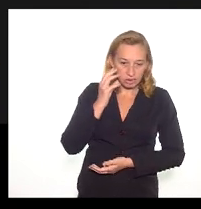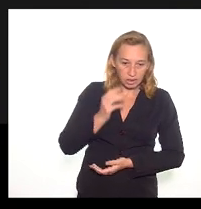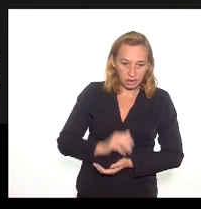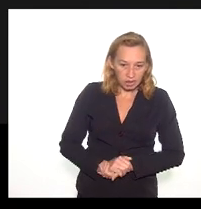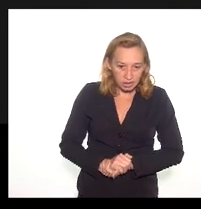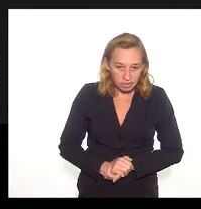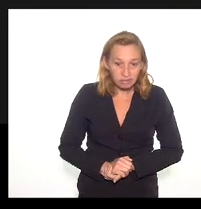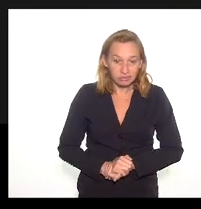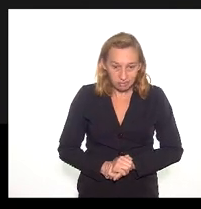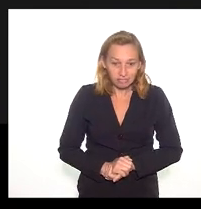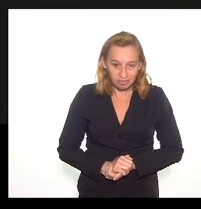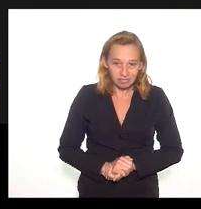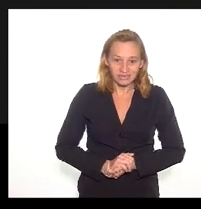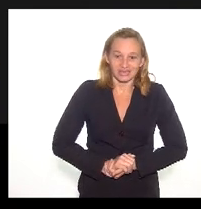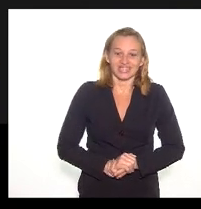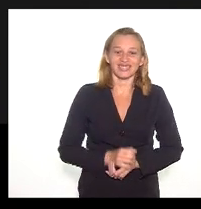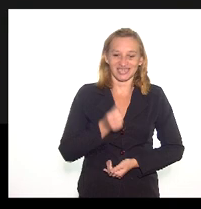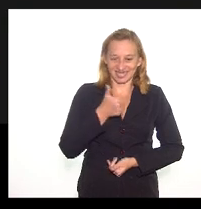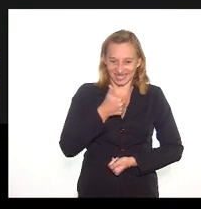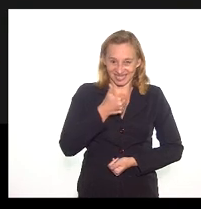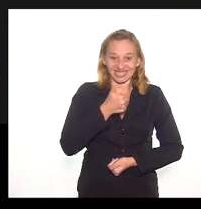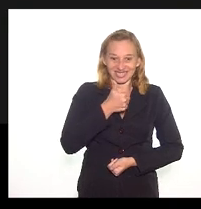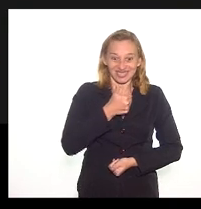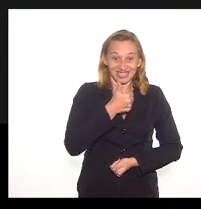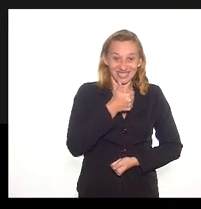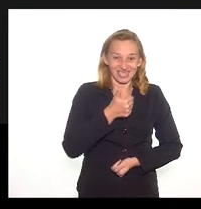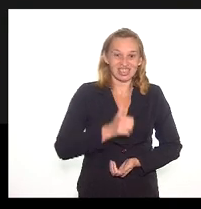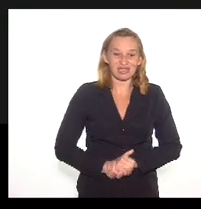sacudindo na cadeira. Está tudo certo? Podemos?